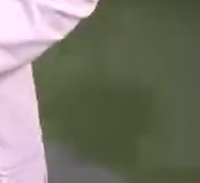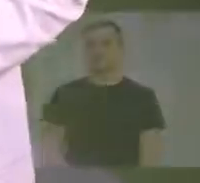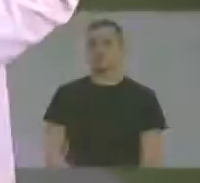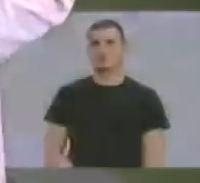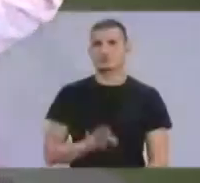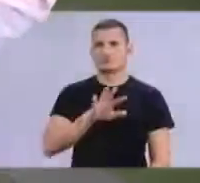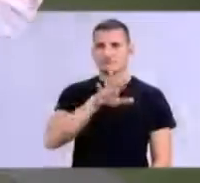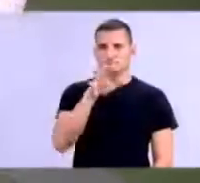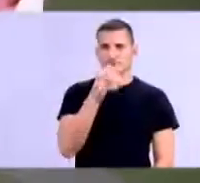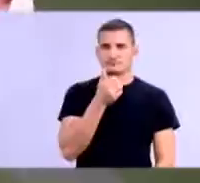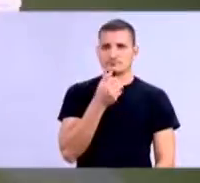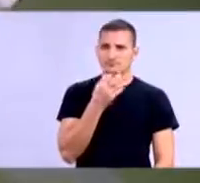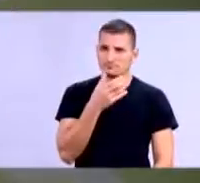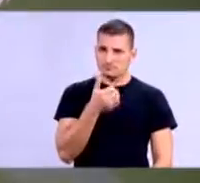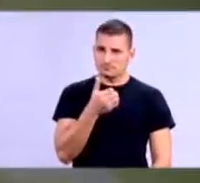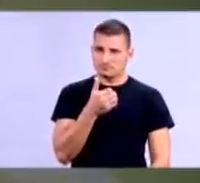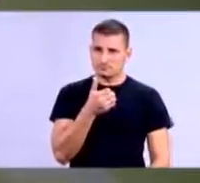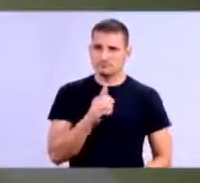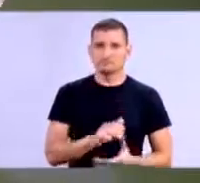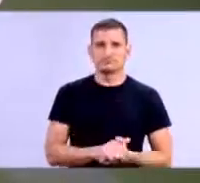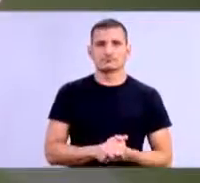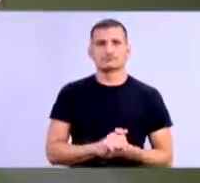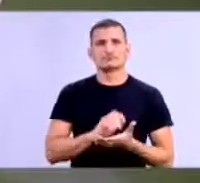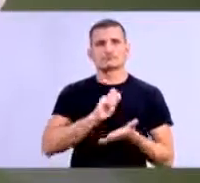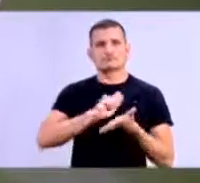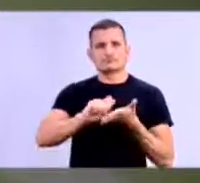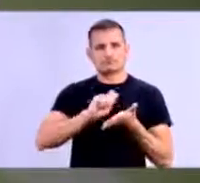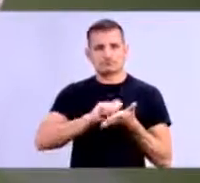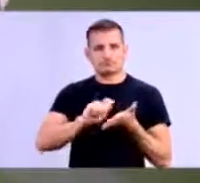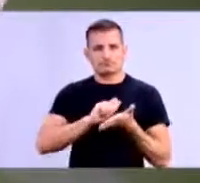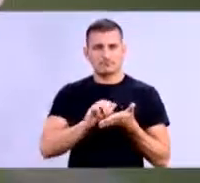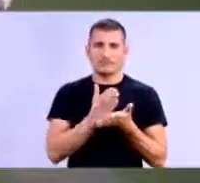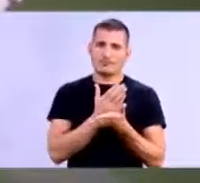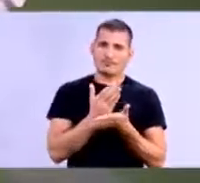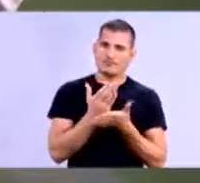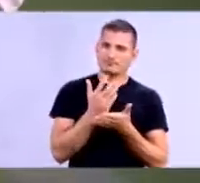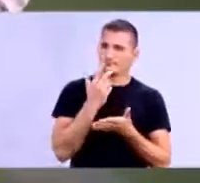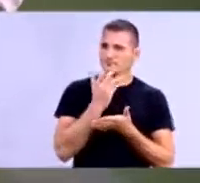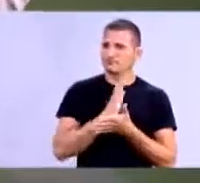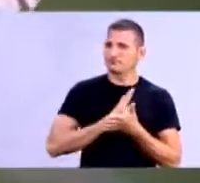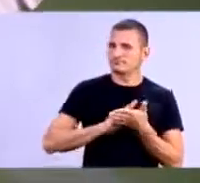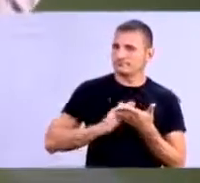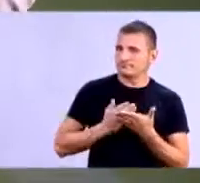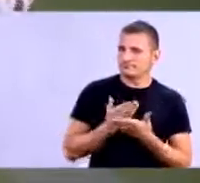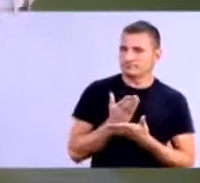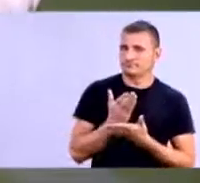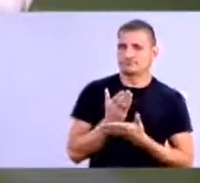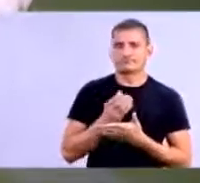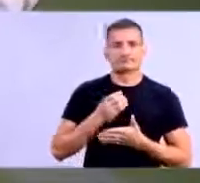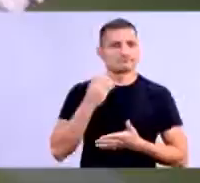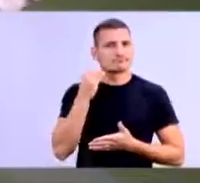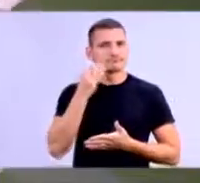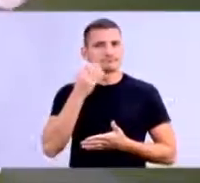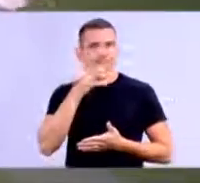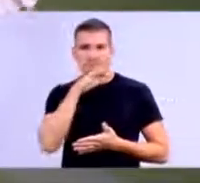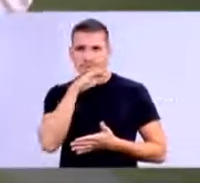Olá, tudo bom? Falarmos em escrita, para alguns pode parecer meio incômodo por alguma experiência ruim que pode ter